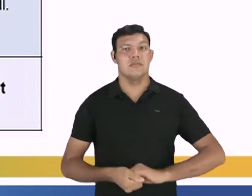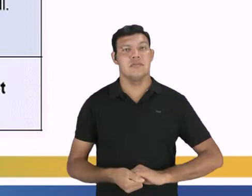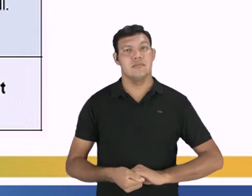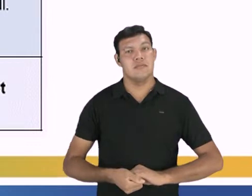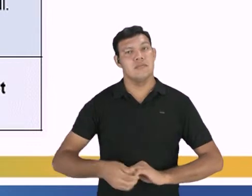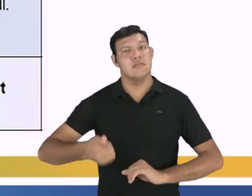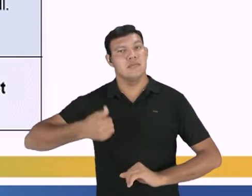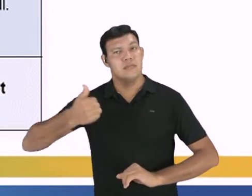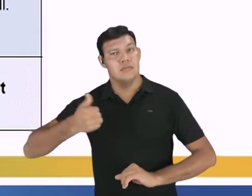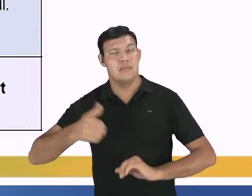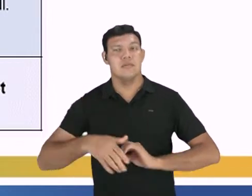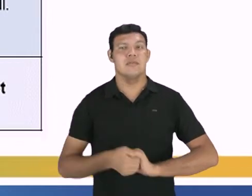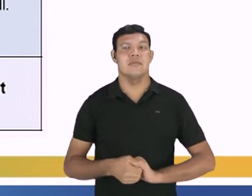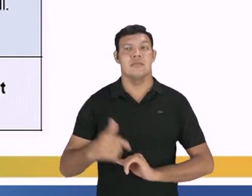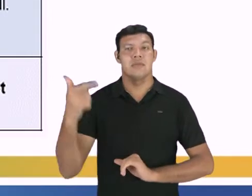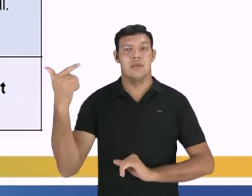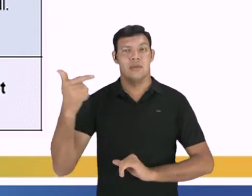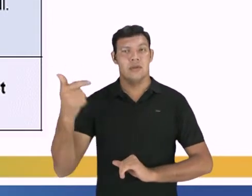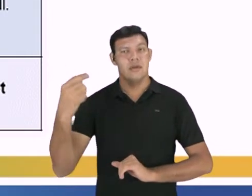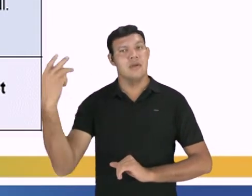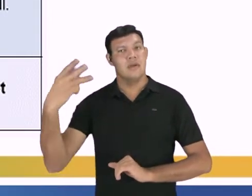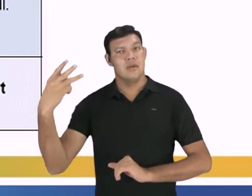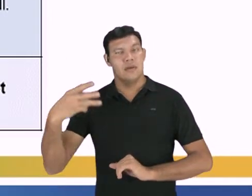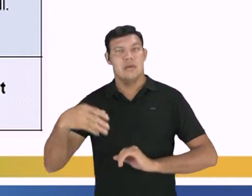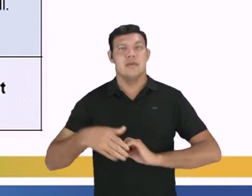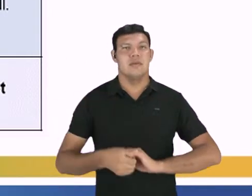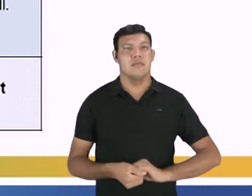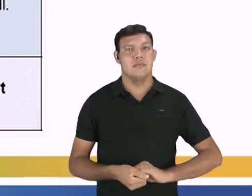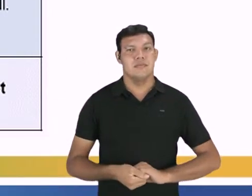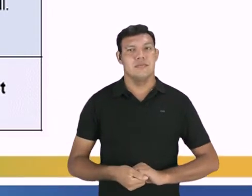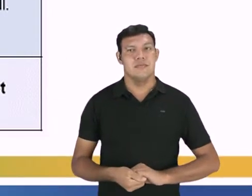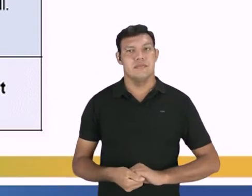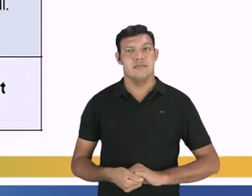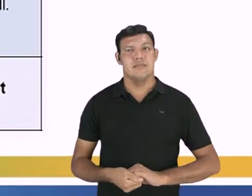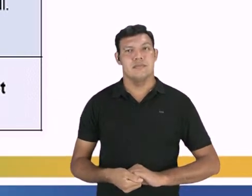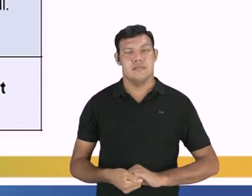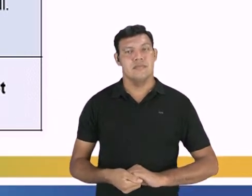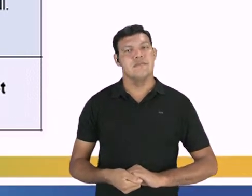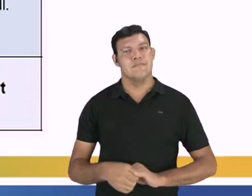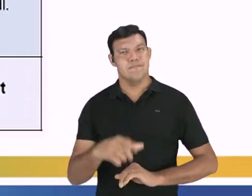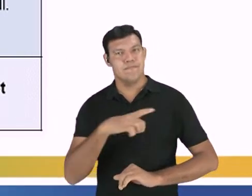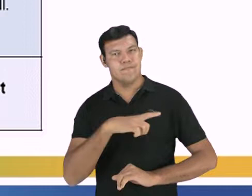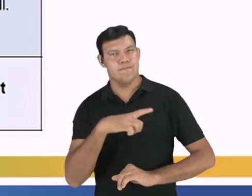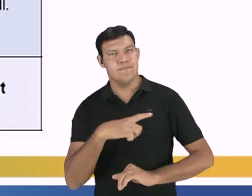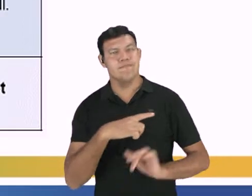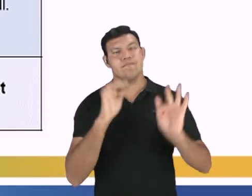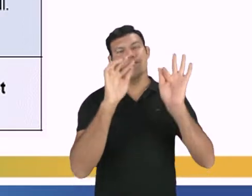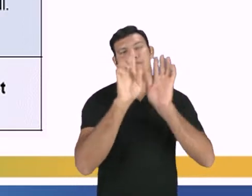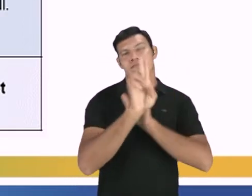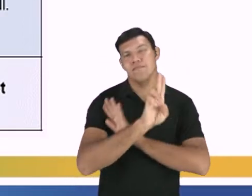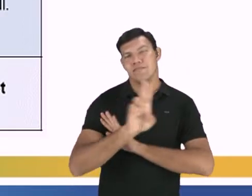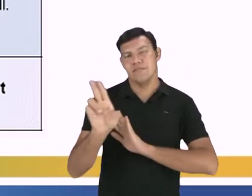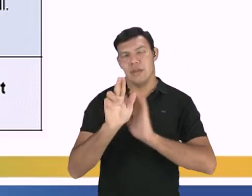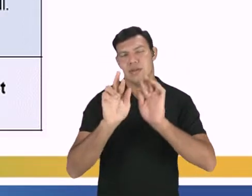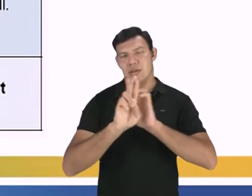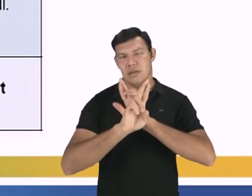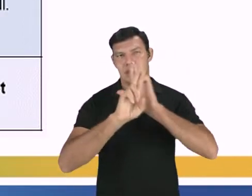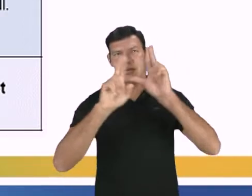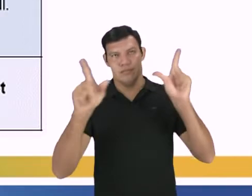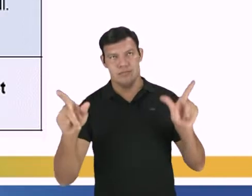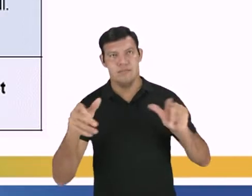1, condicional do tipo 2 ou do tipo 3. Tá? Elas podem aparecer aí com esses nomezinhos um pouquinho